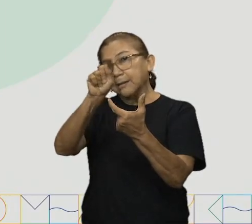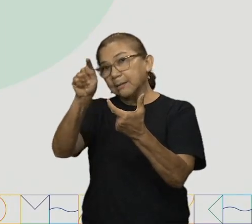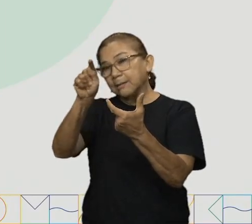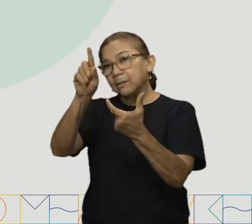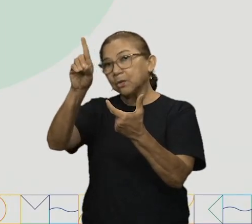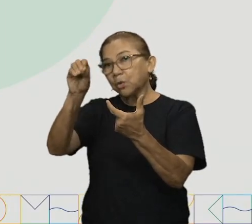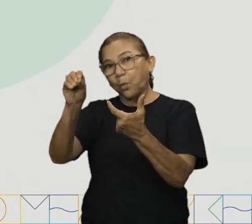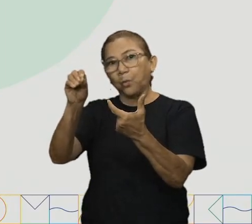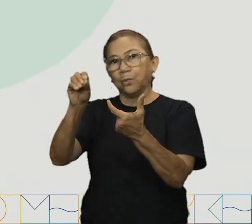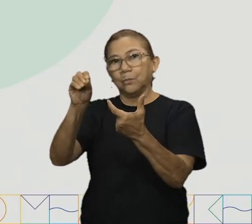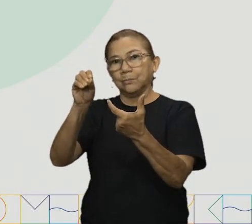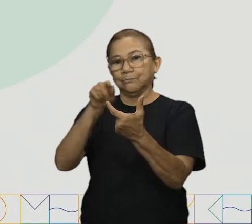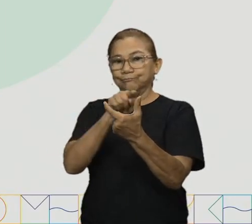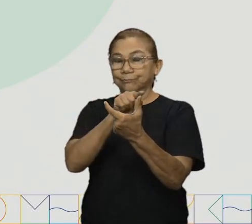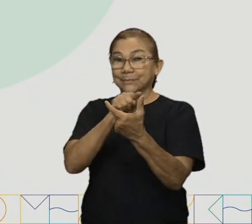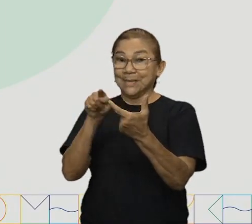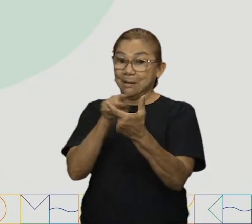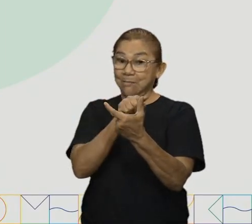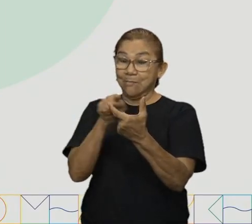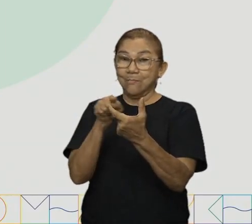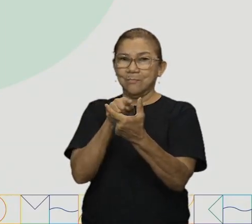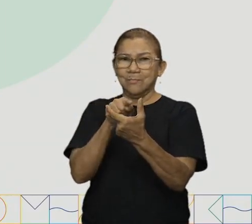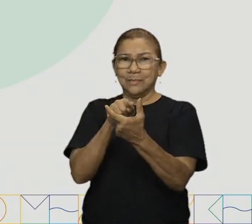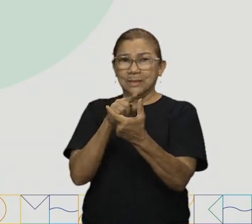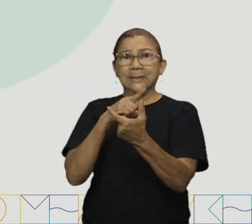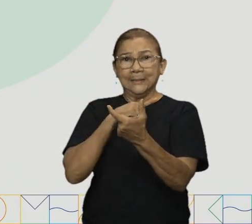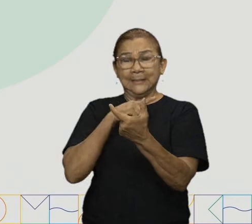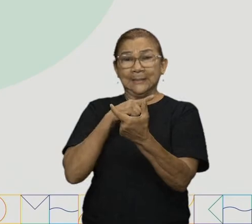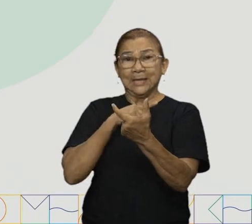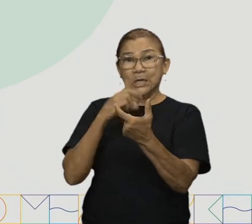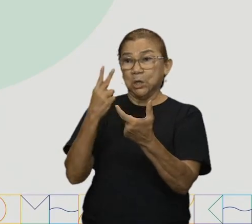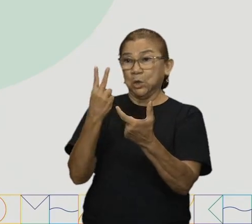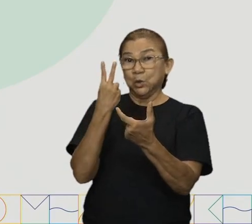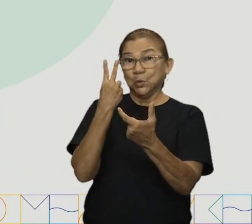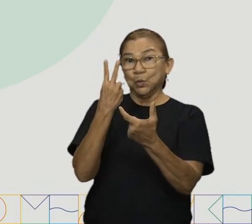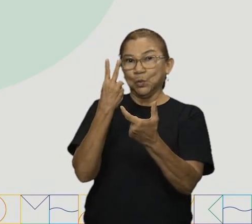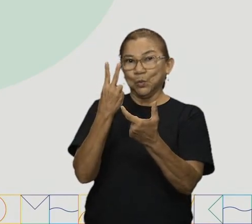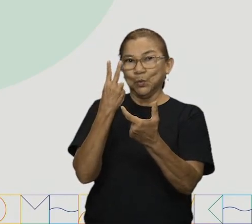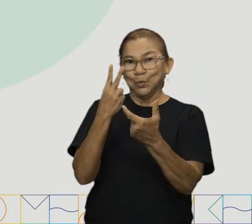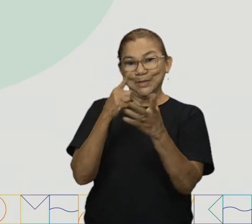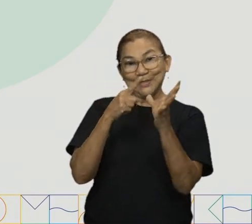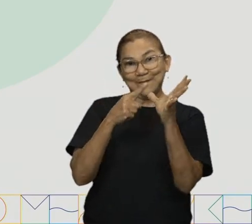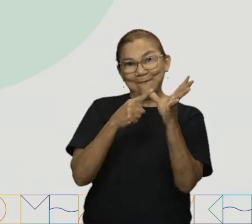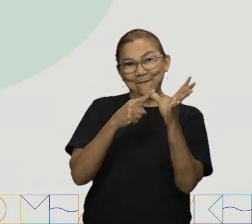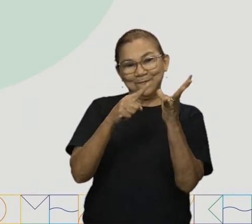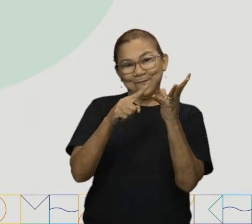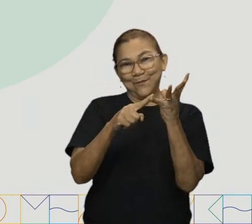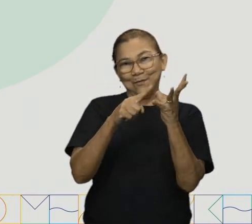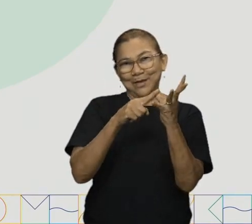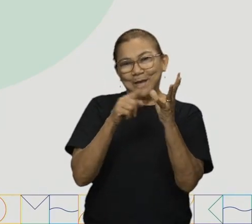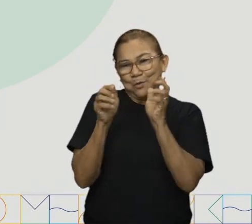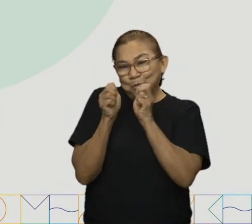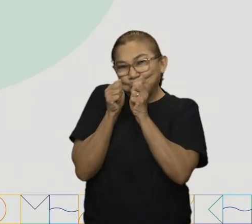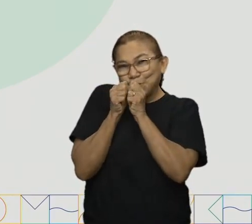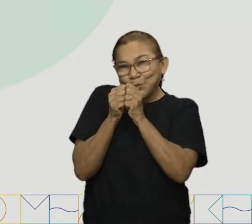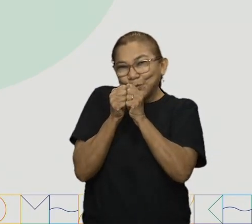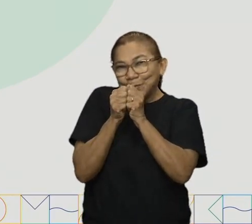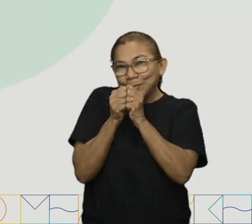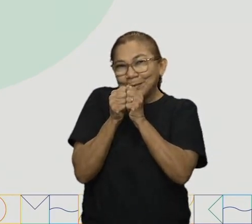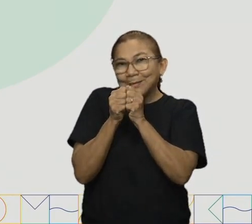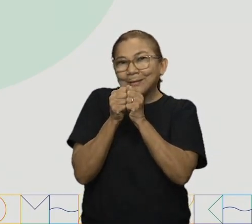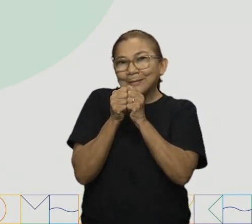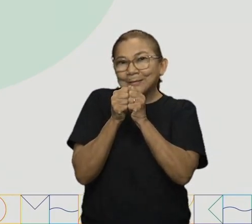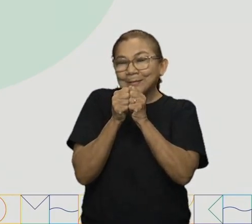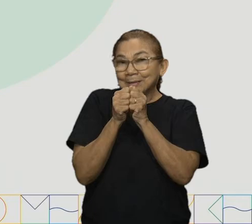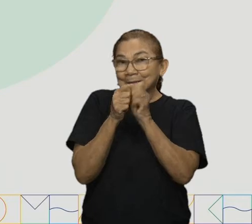do, certo? E aí, eu não tenho duas vogais juntinhas aí, a vogal e a semivogal, o O e o U? Lembra que eu falei para vocês